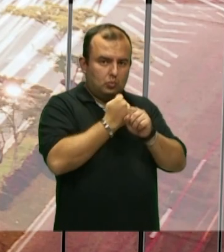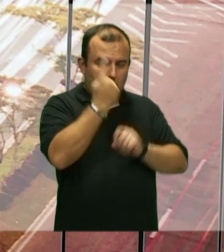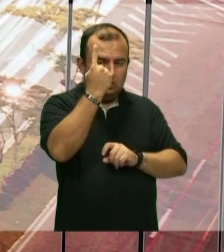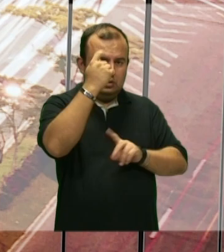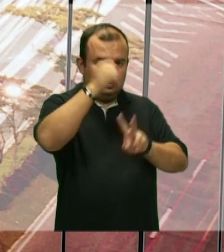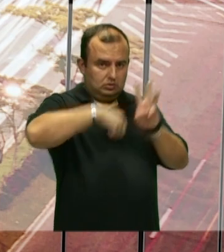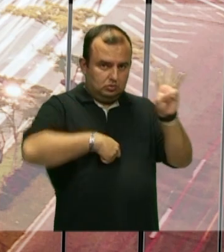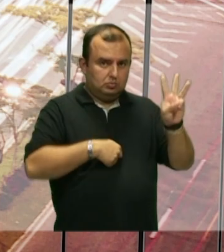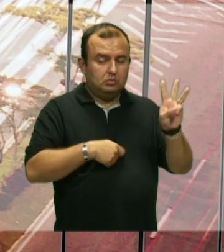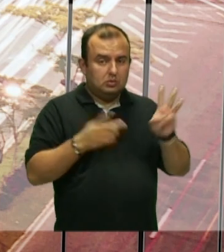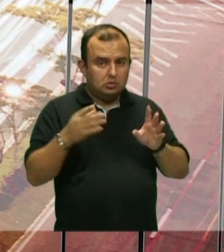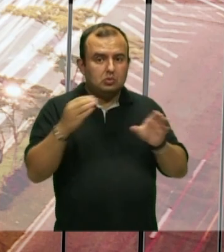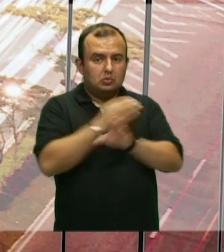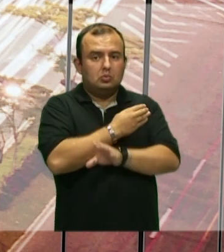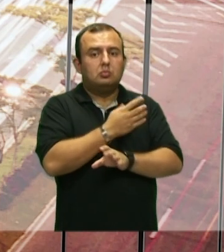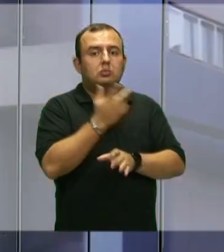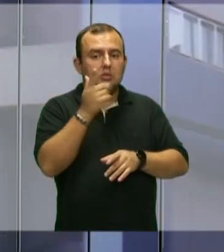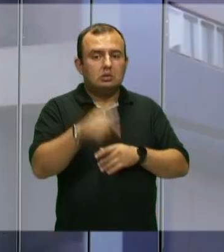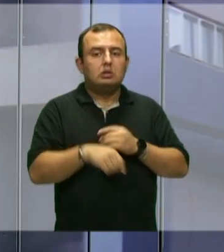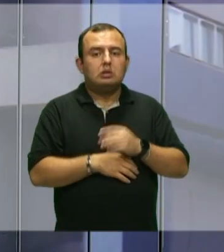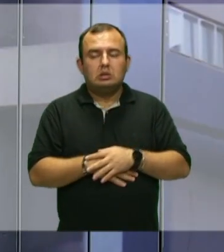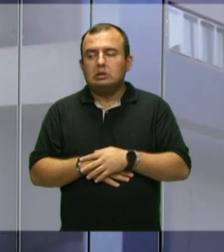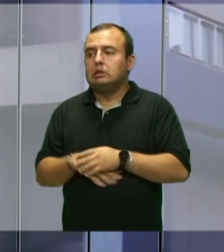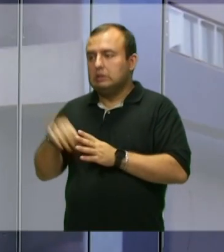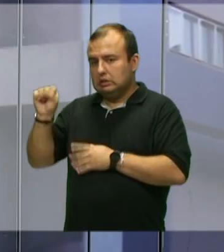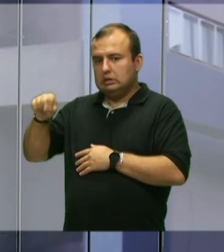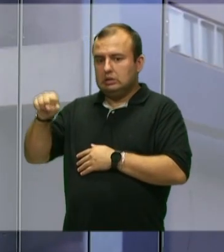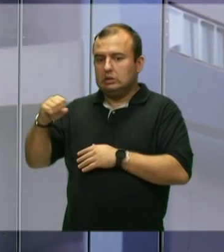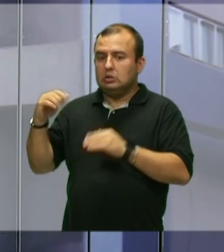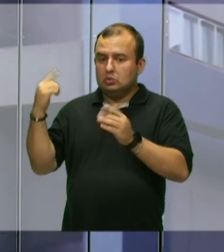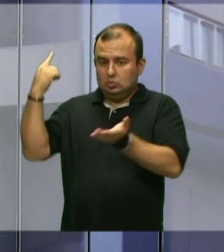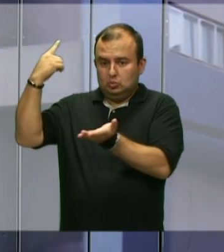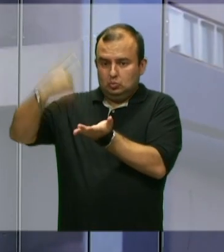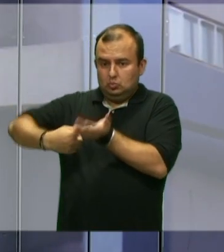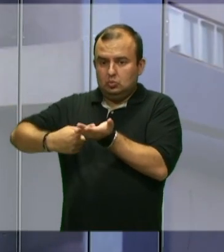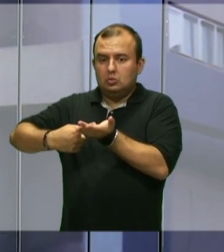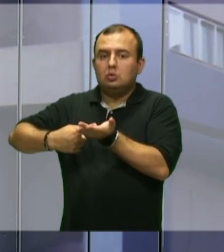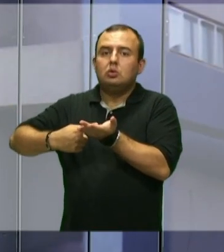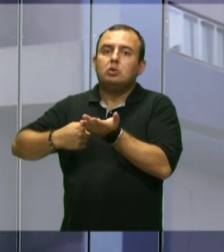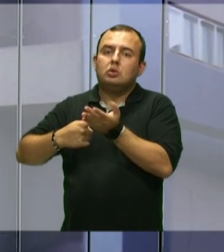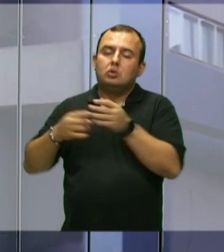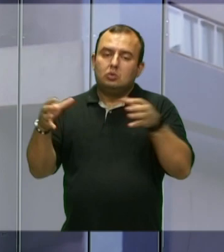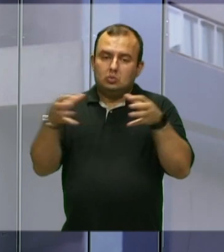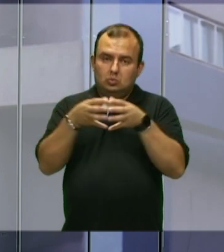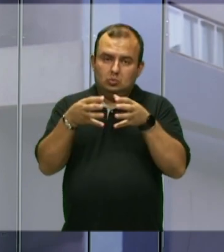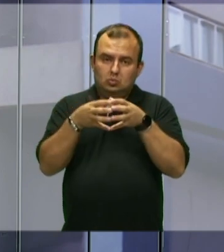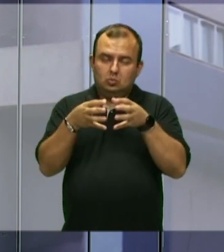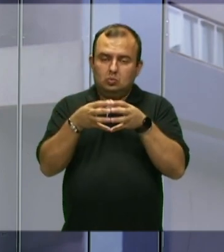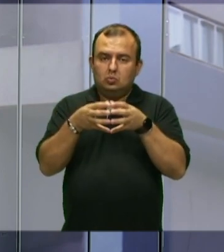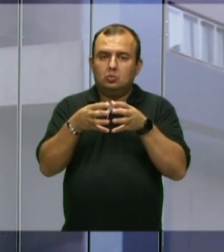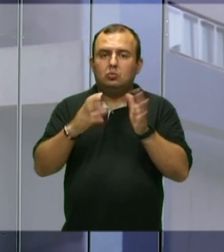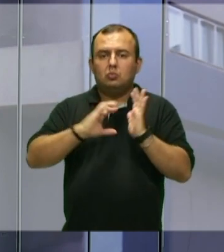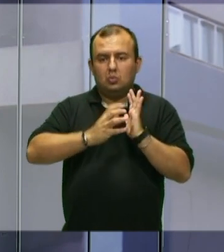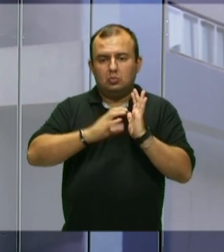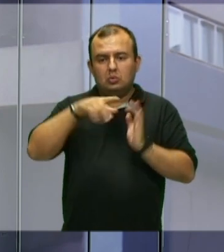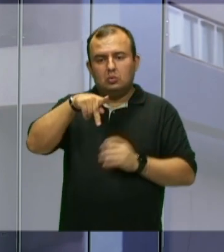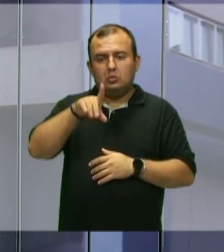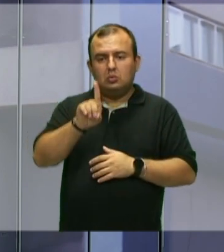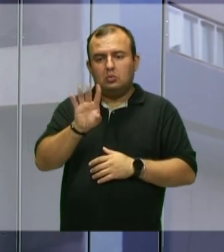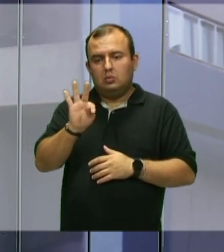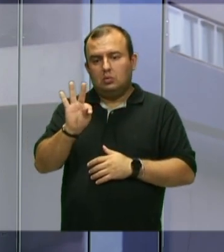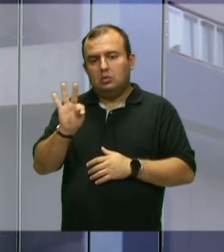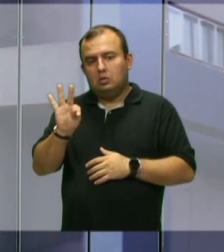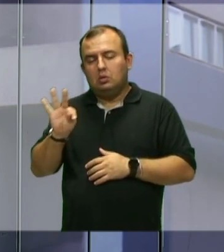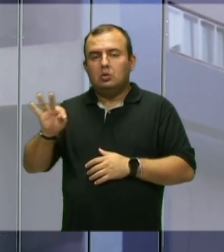como suplente também, agora nessa legislatura, não é? Existe um acordo hoje, né, com a bancada do PDT, onde o vereador